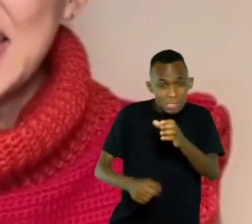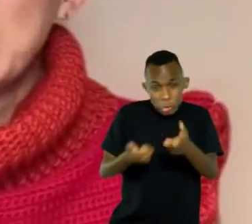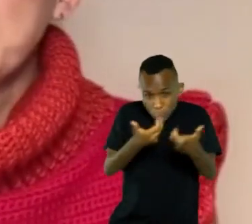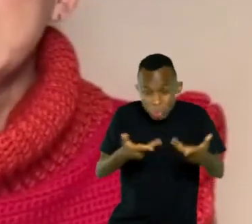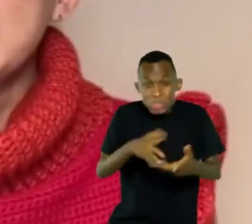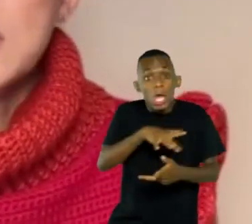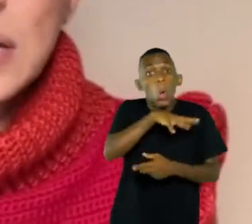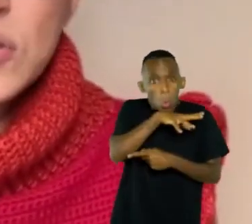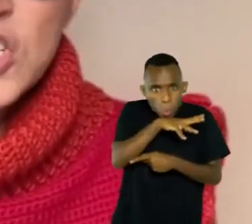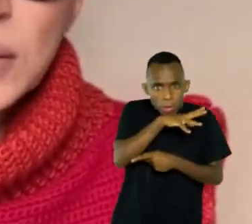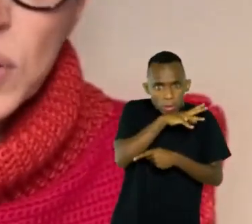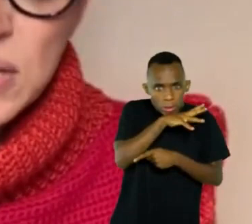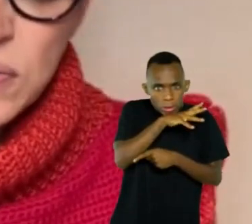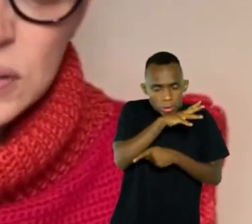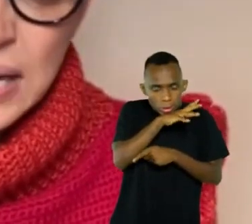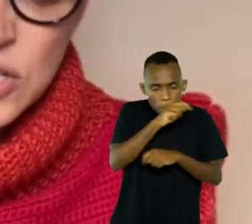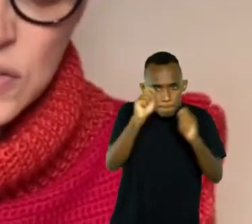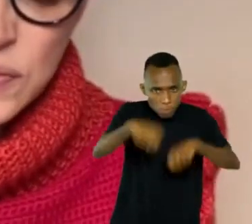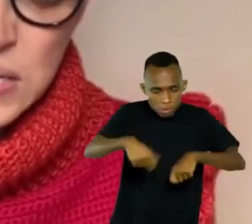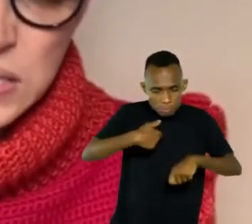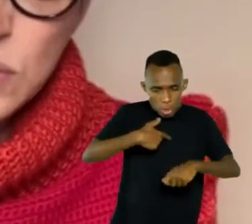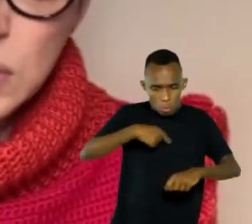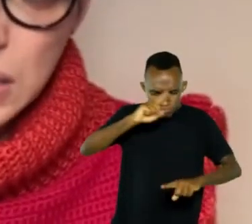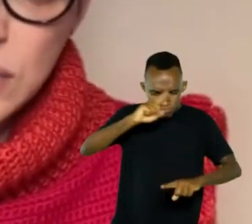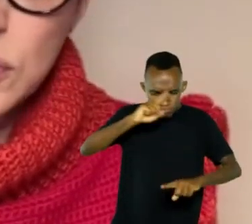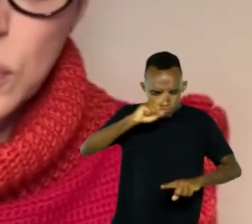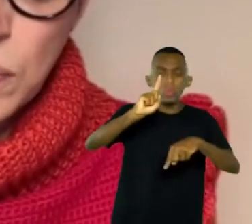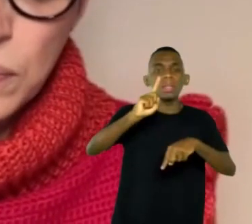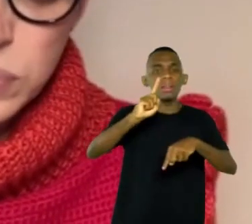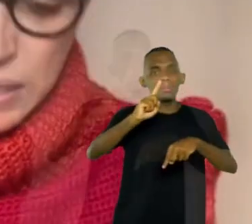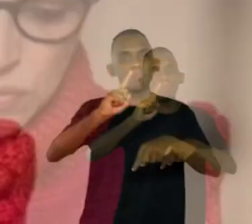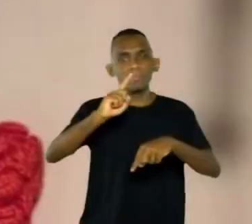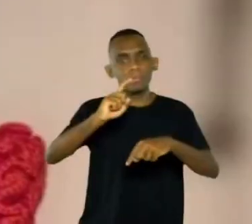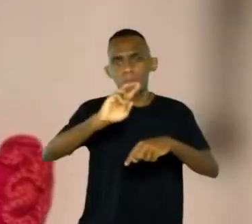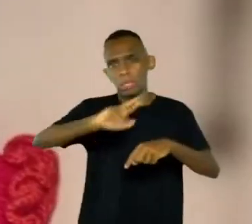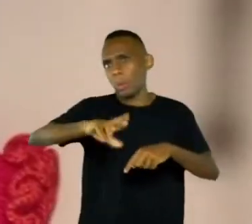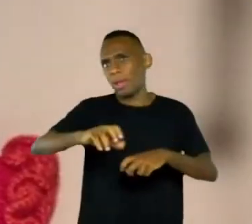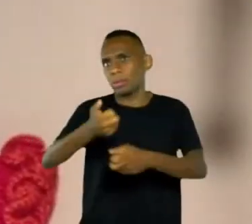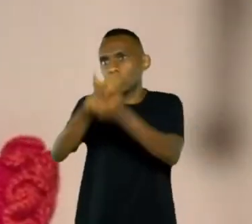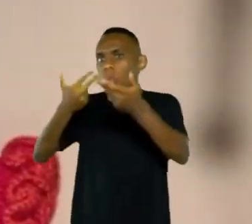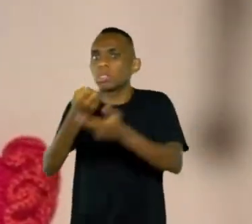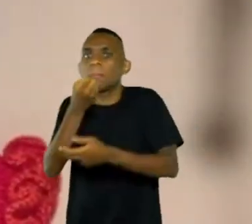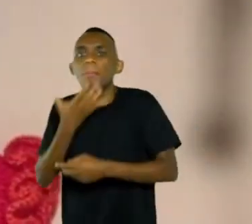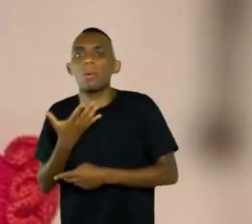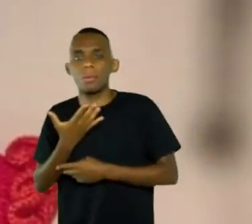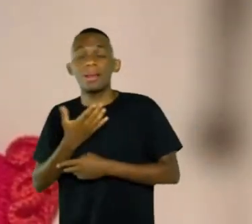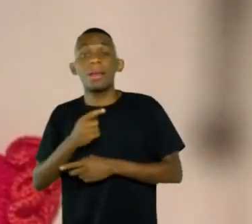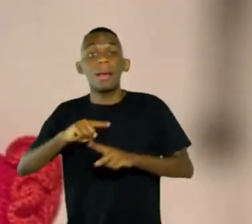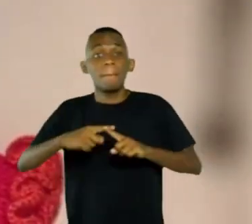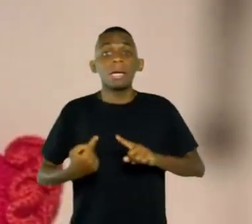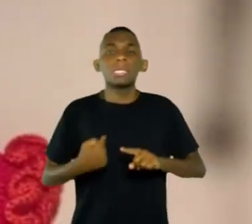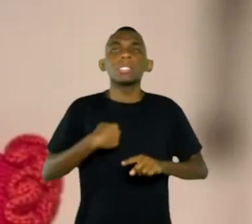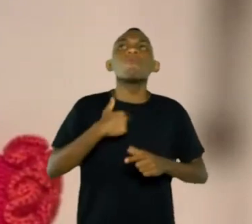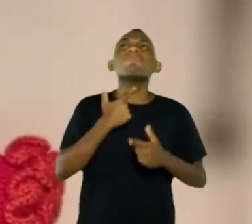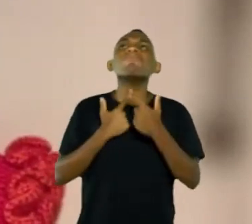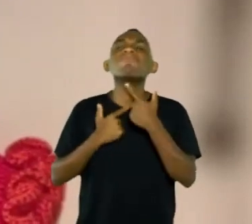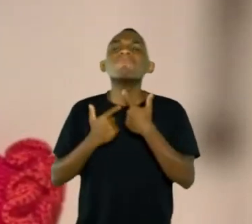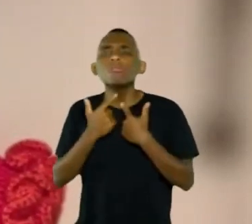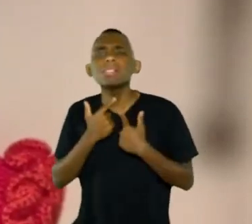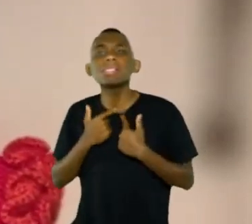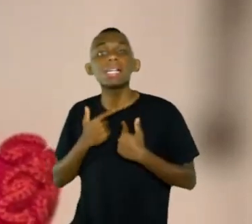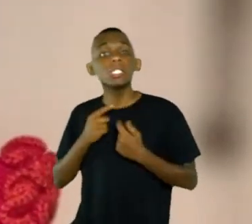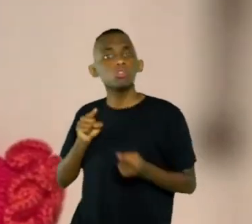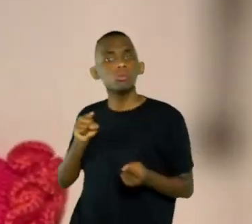né? Mas eu tinha muita vontade de fazer um livro que fosse um livro de trajetória